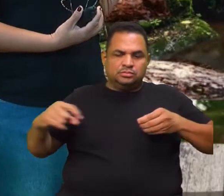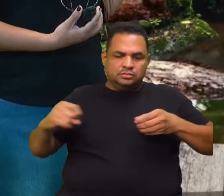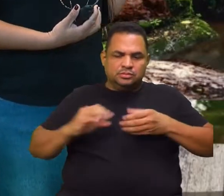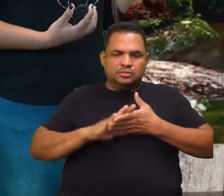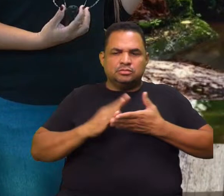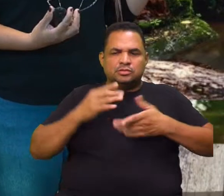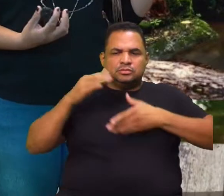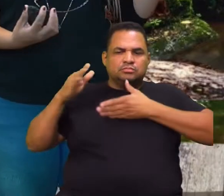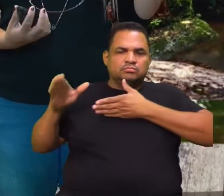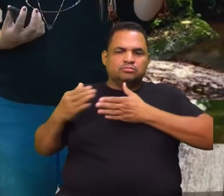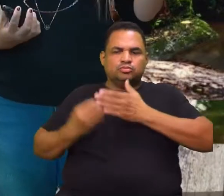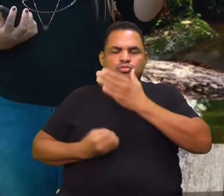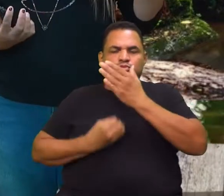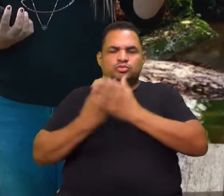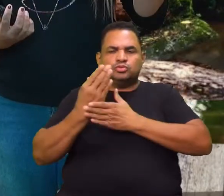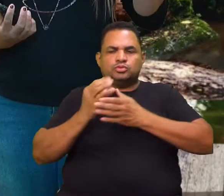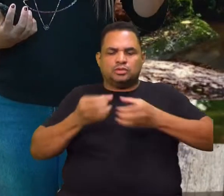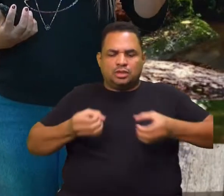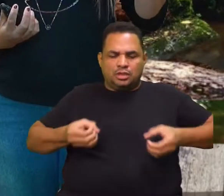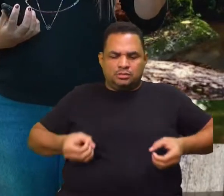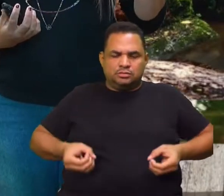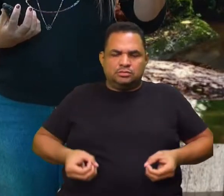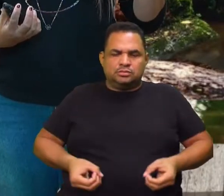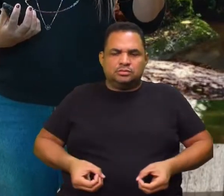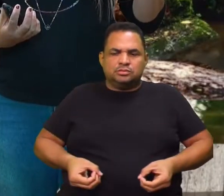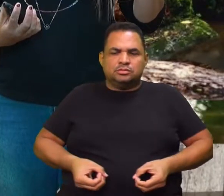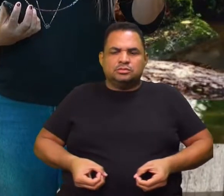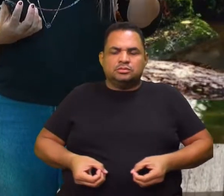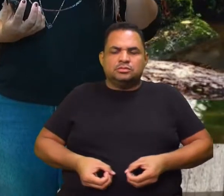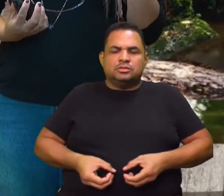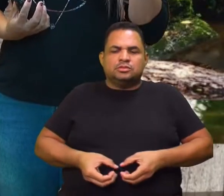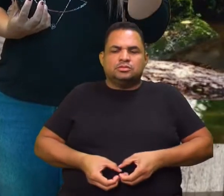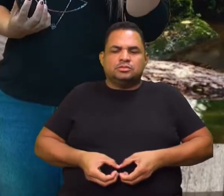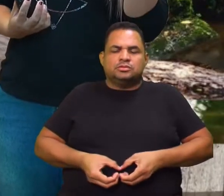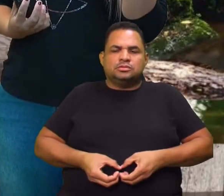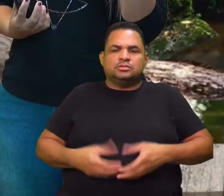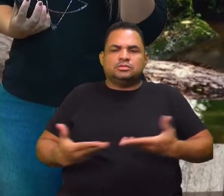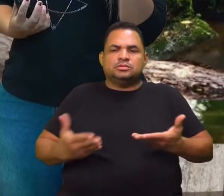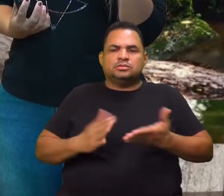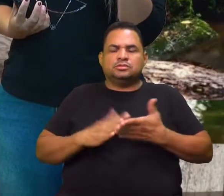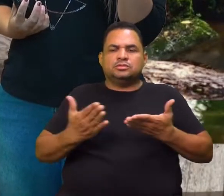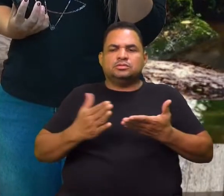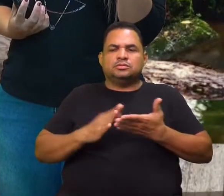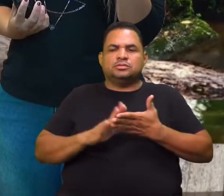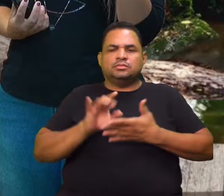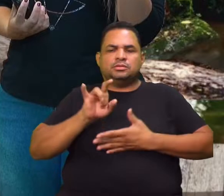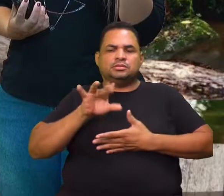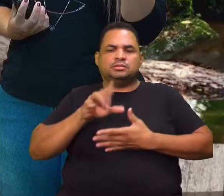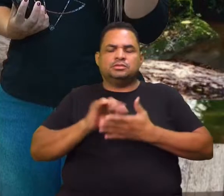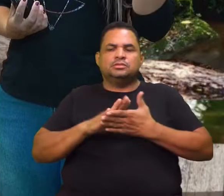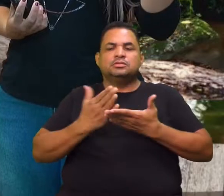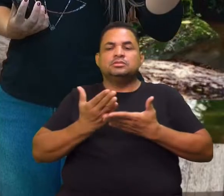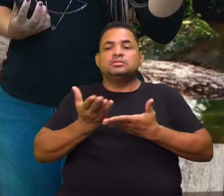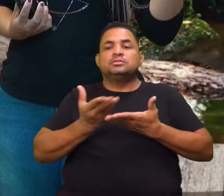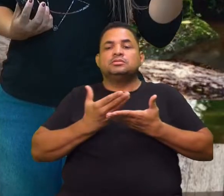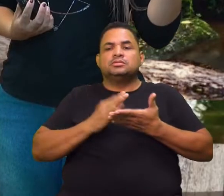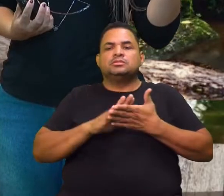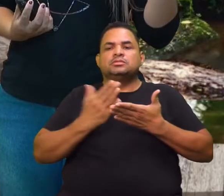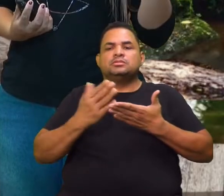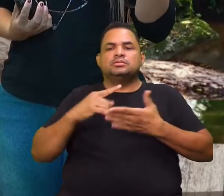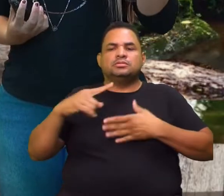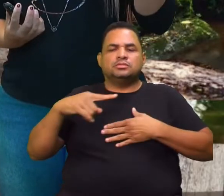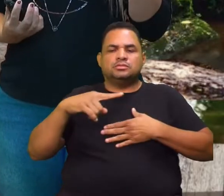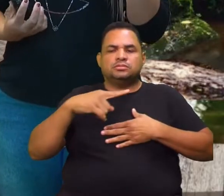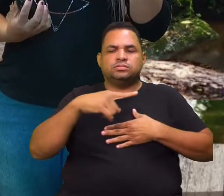testículos, passou pelos túbulos seminíferos, berçário, lembra? Vai chegar no epidídimo, vai receber a maturação e ganhar a